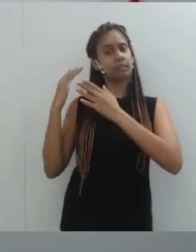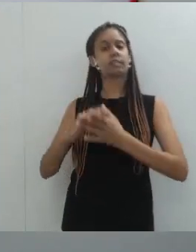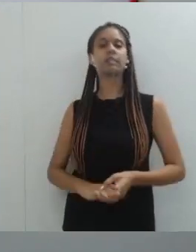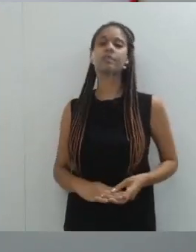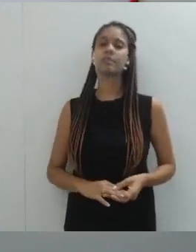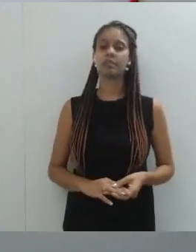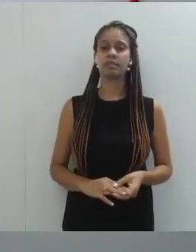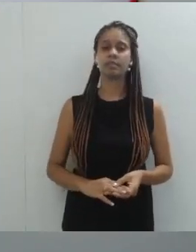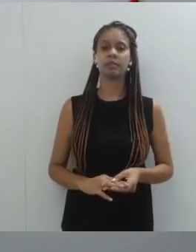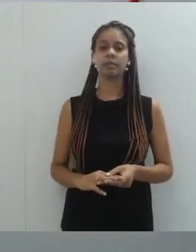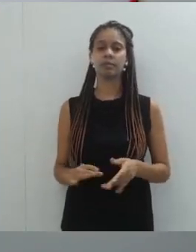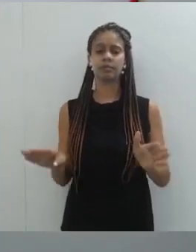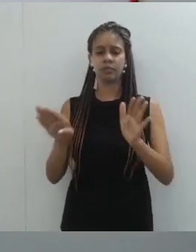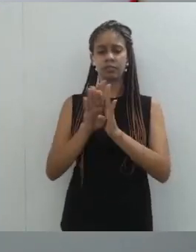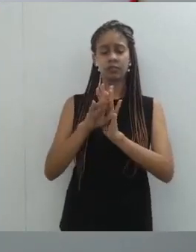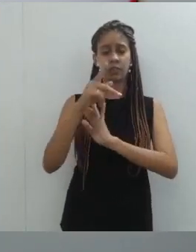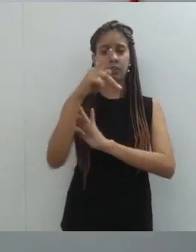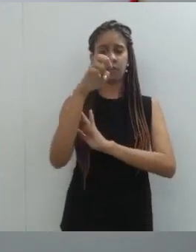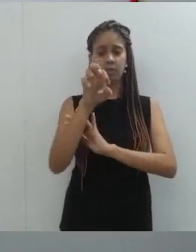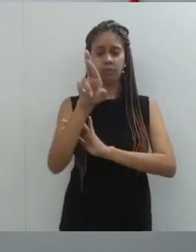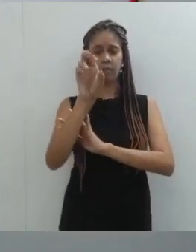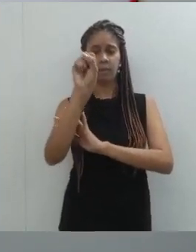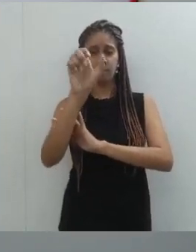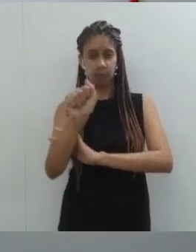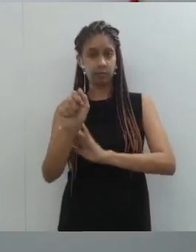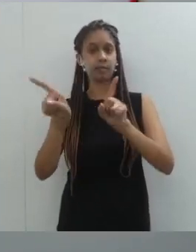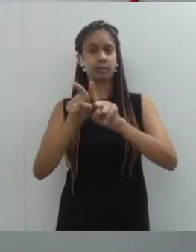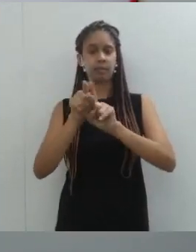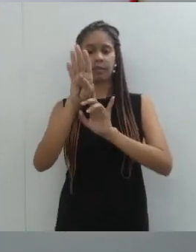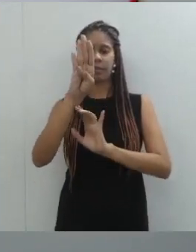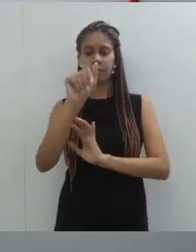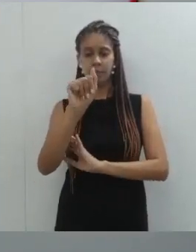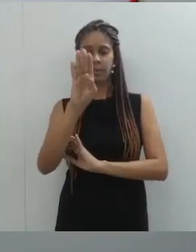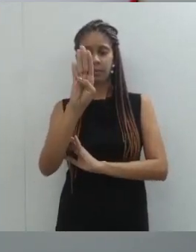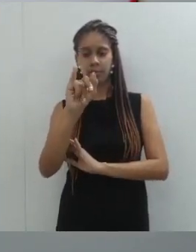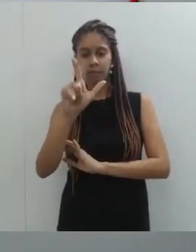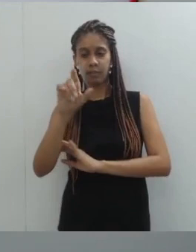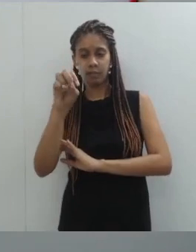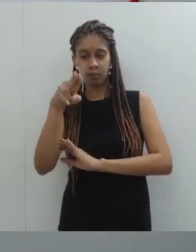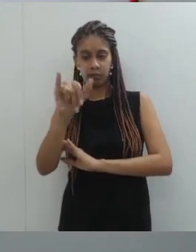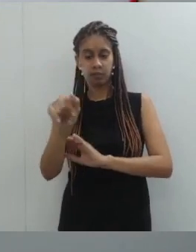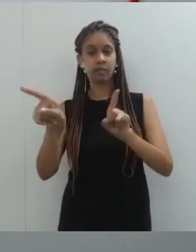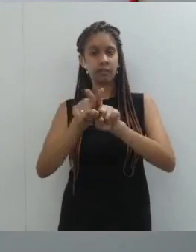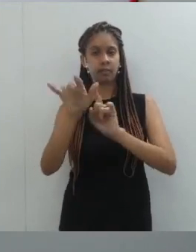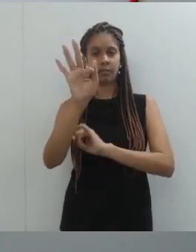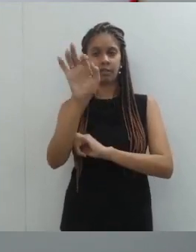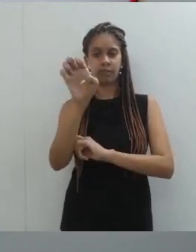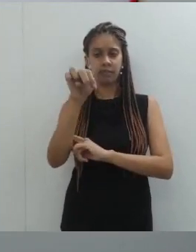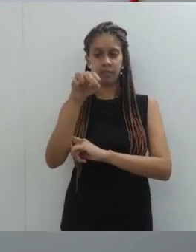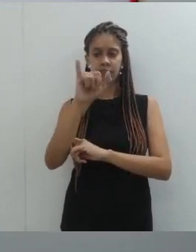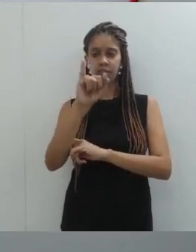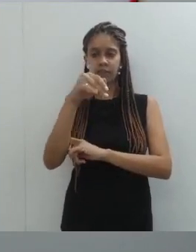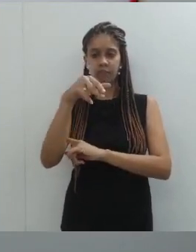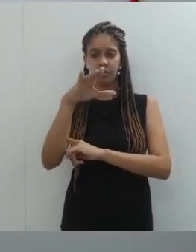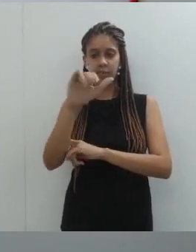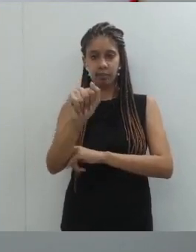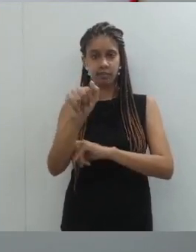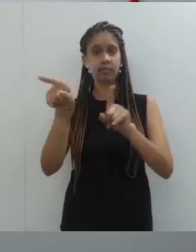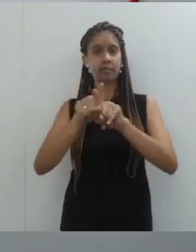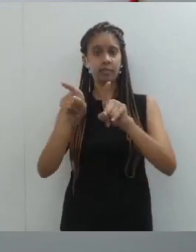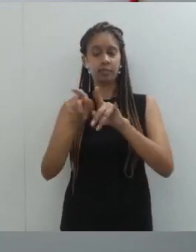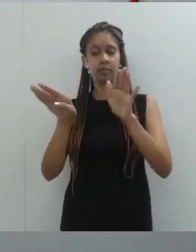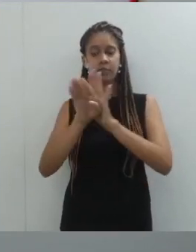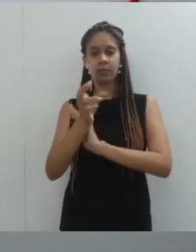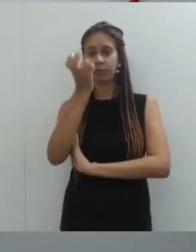Persa, atingiu a região da Babilônia, a Fenícia e foi até o Egito. Escreveu